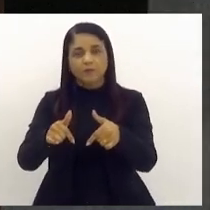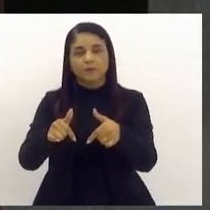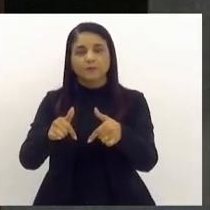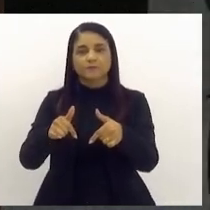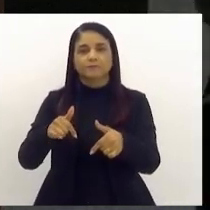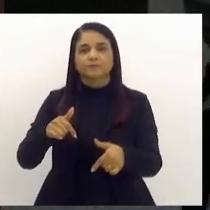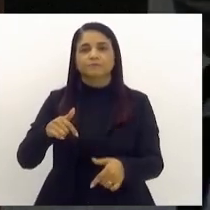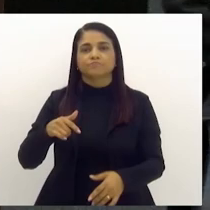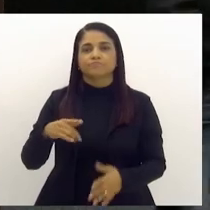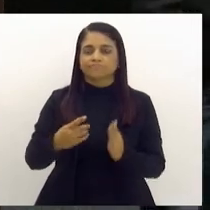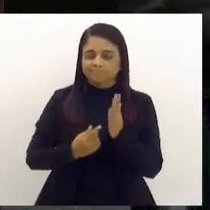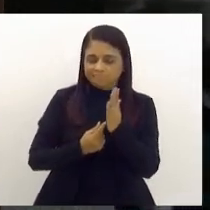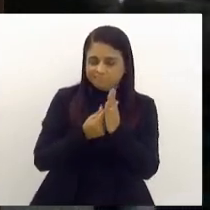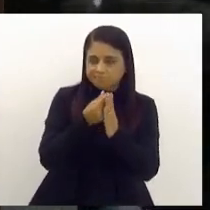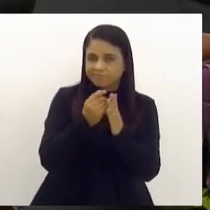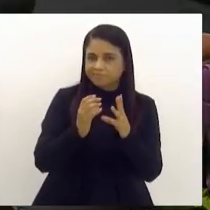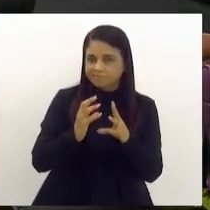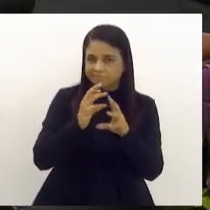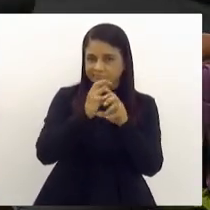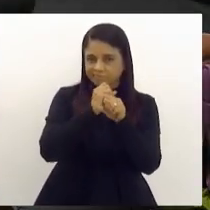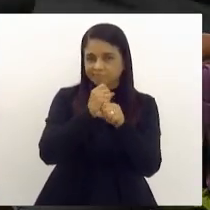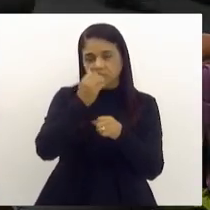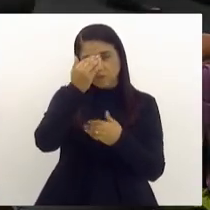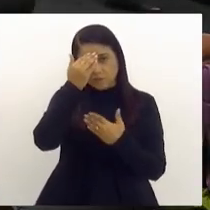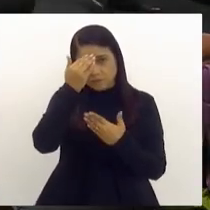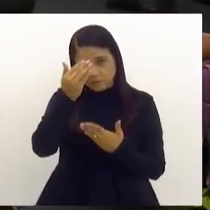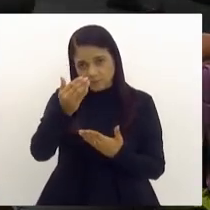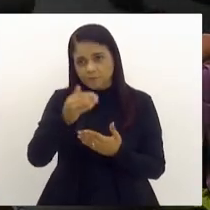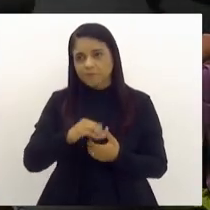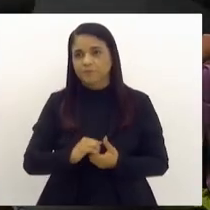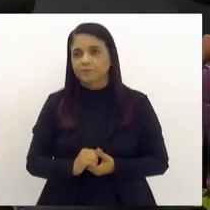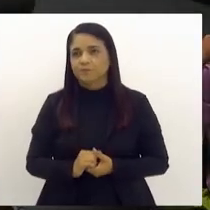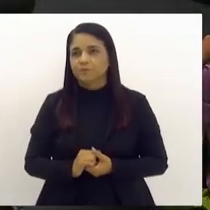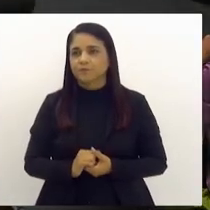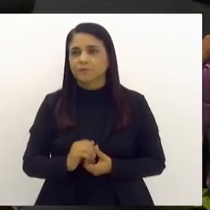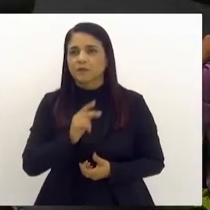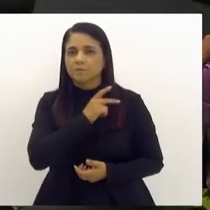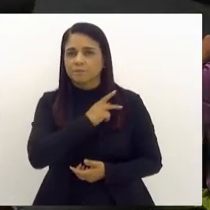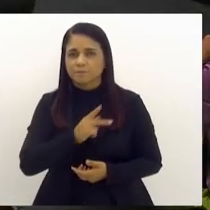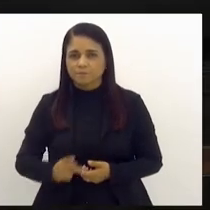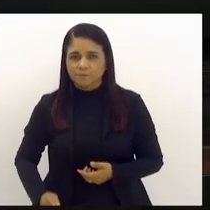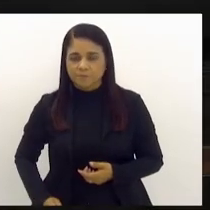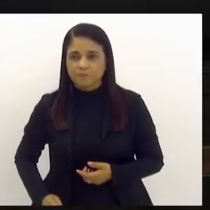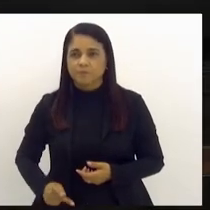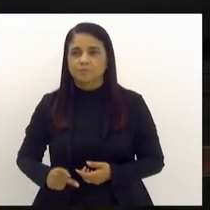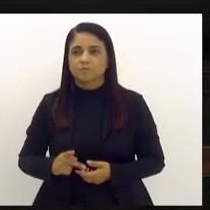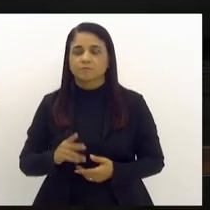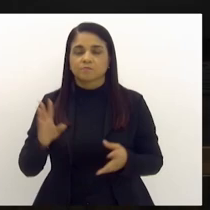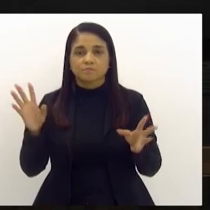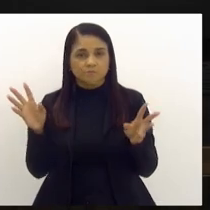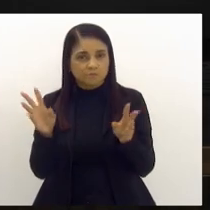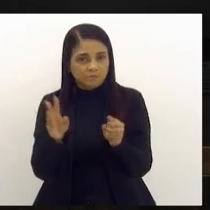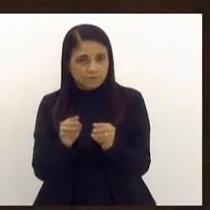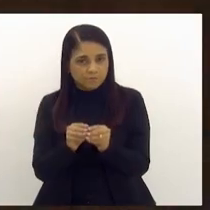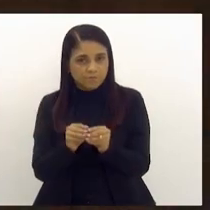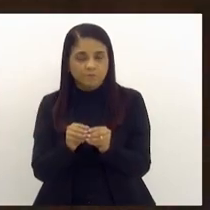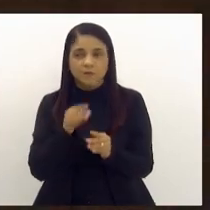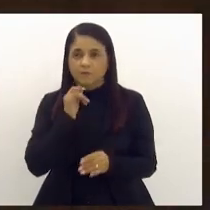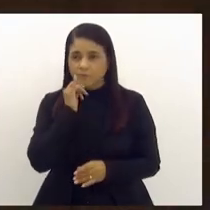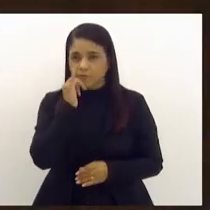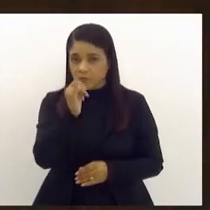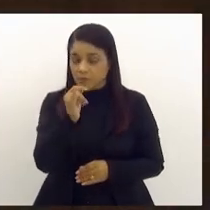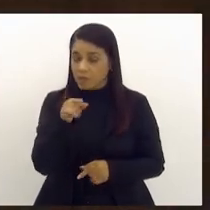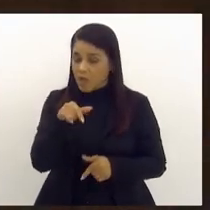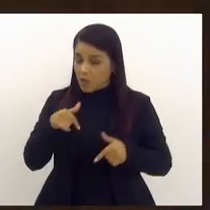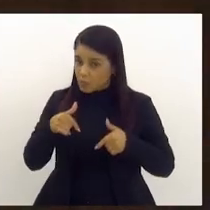peça orçamentária. Muito obrigado. Presidente. Brevemente, algumas coisas têm que ser ditas aqui, principalmente da atuação de